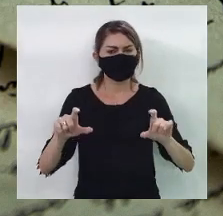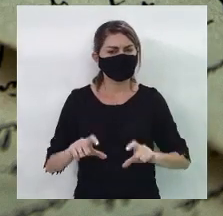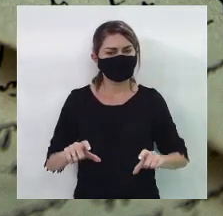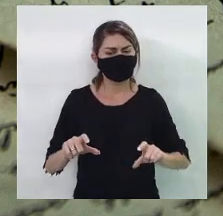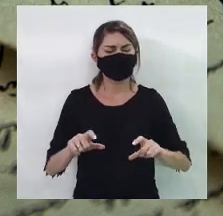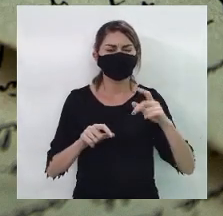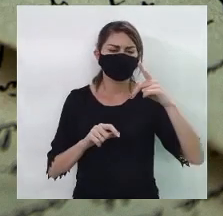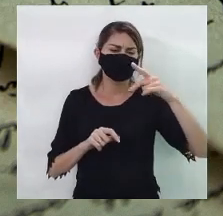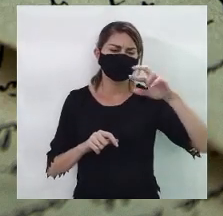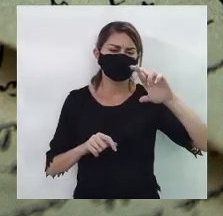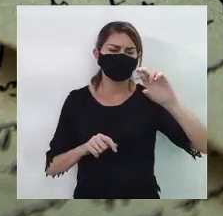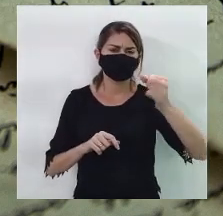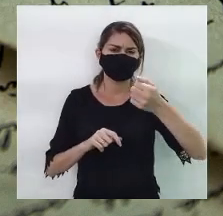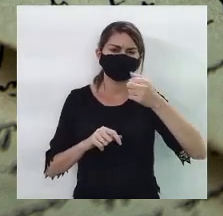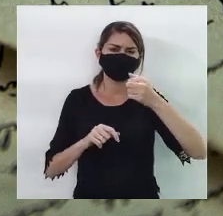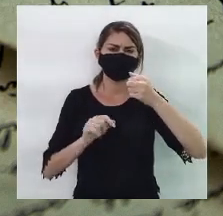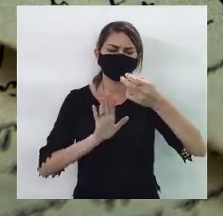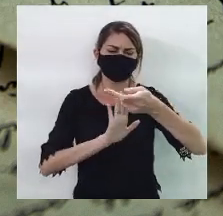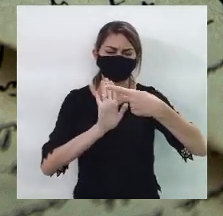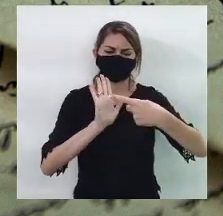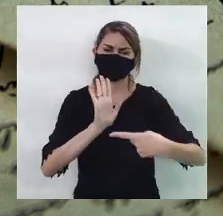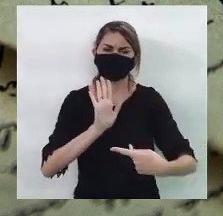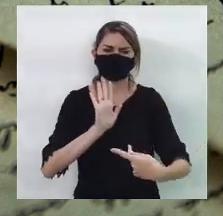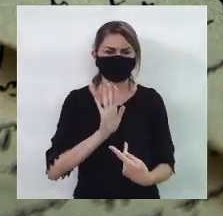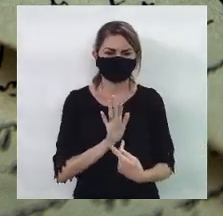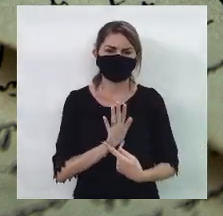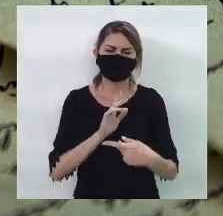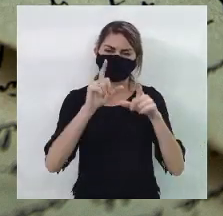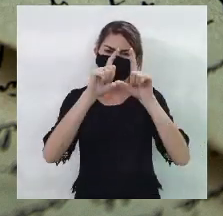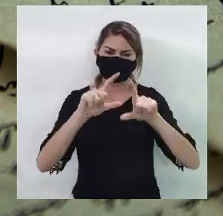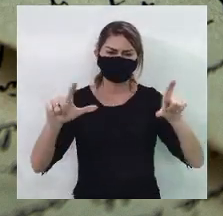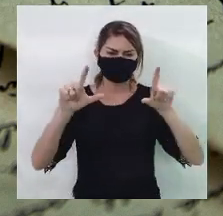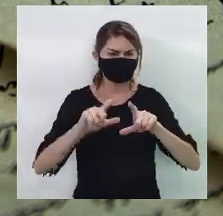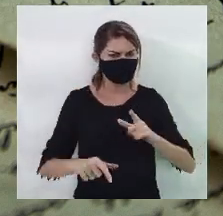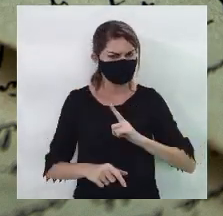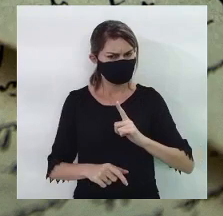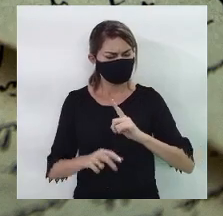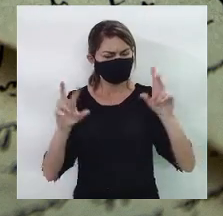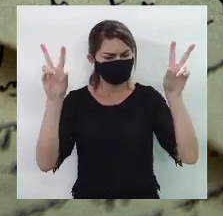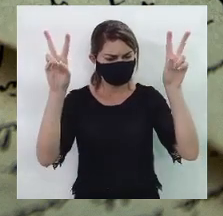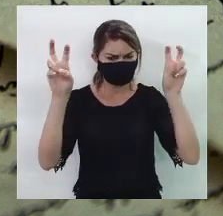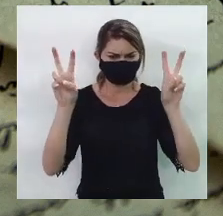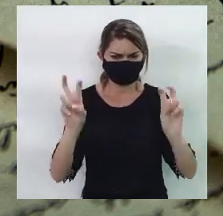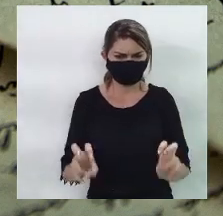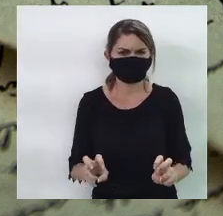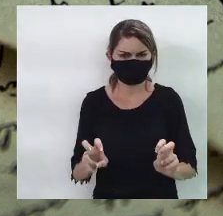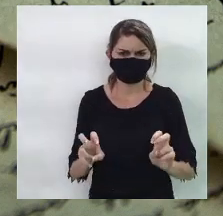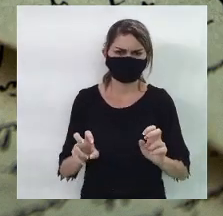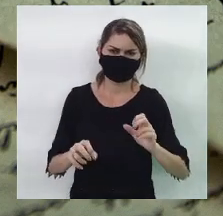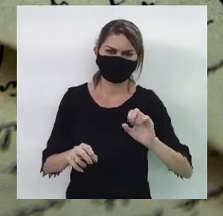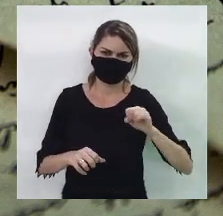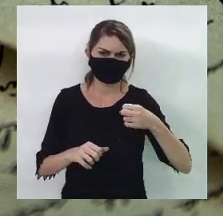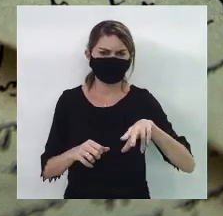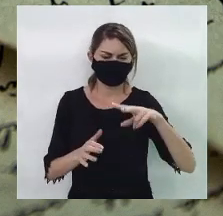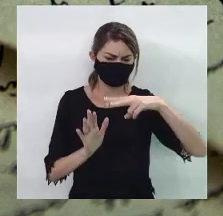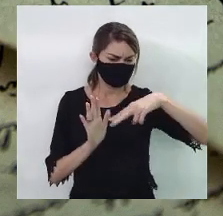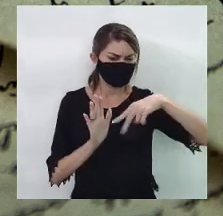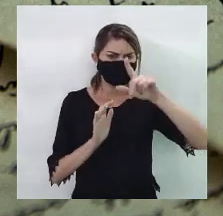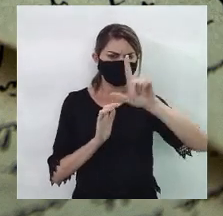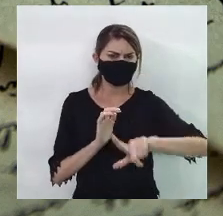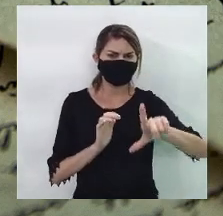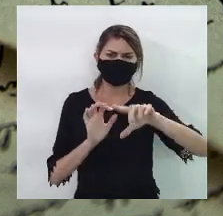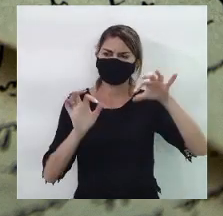Essa prosa poética. Professor, o cotidiano tem assunto para ser literatura?